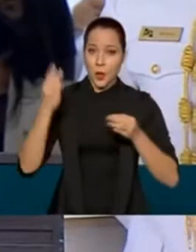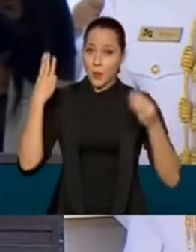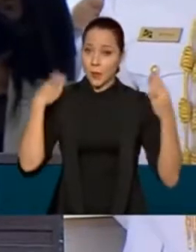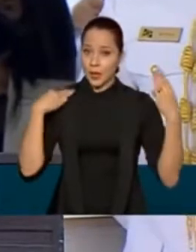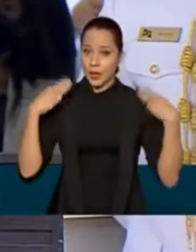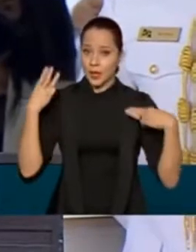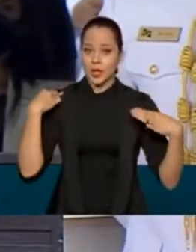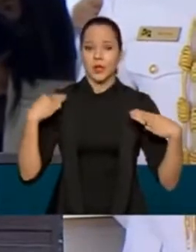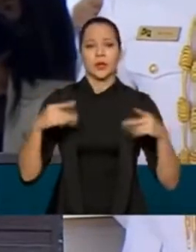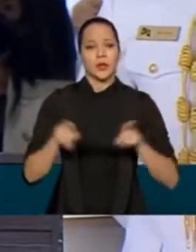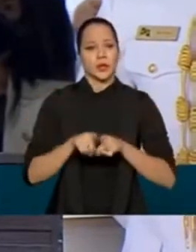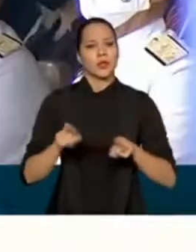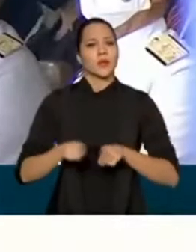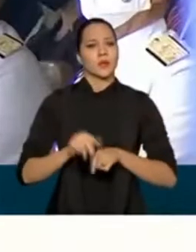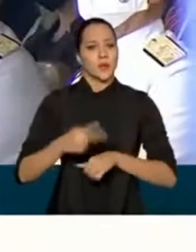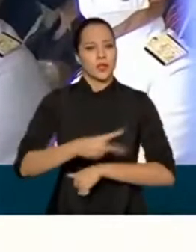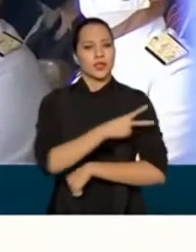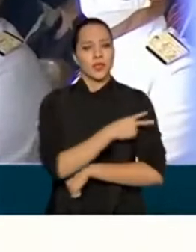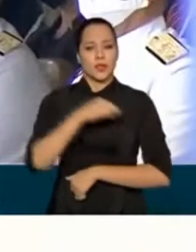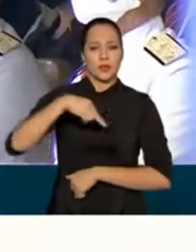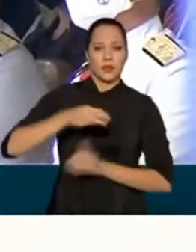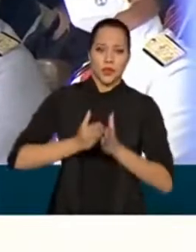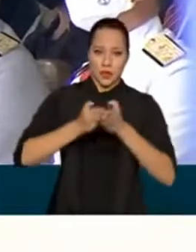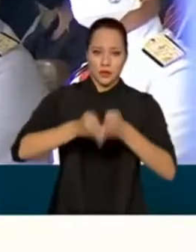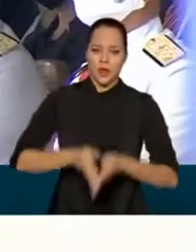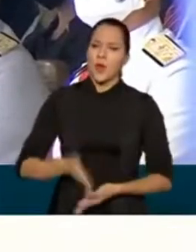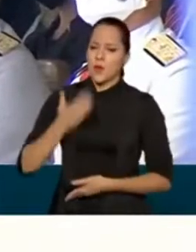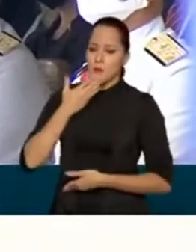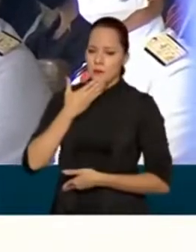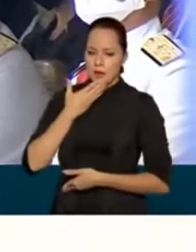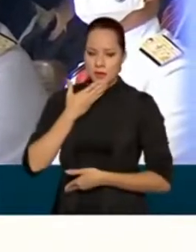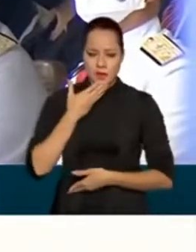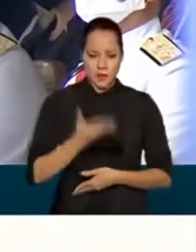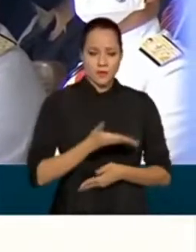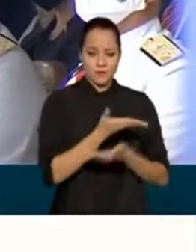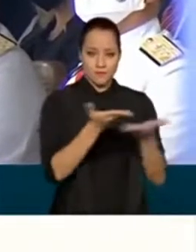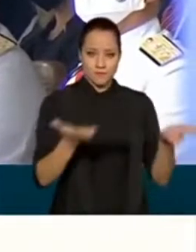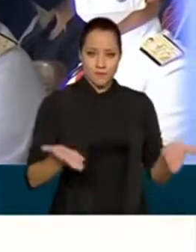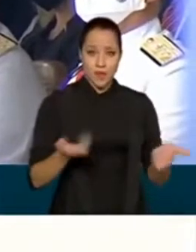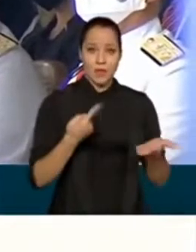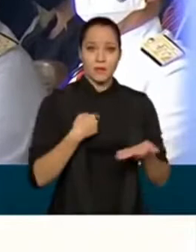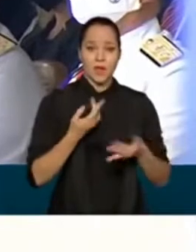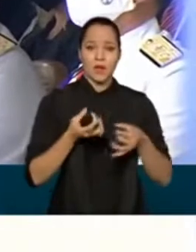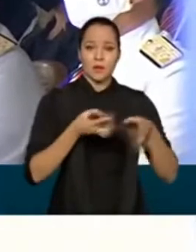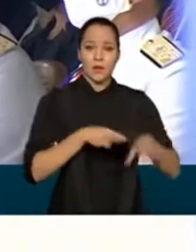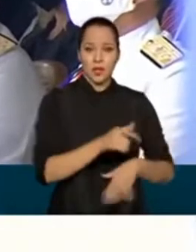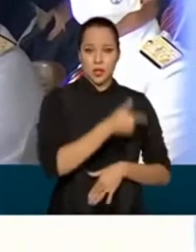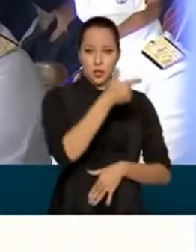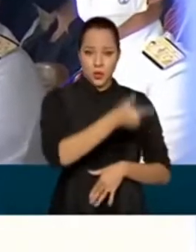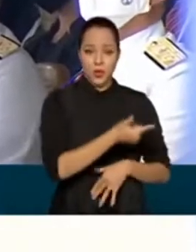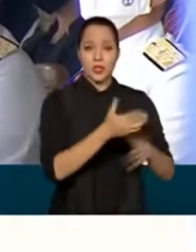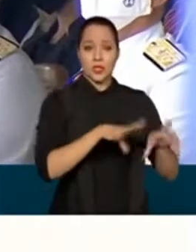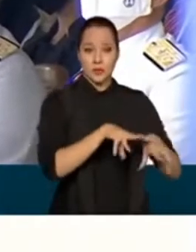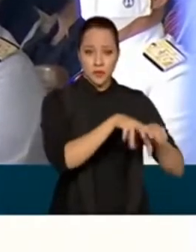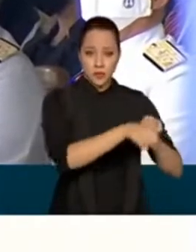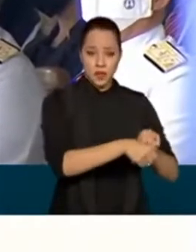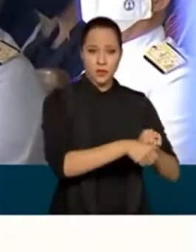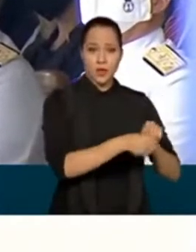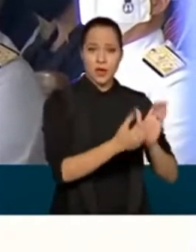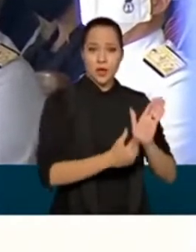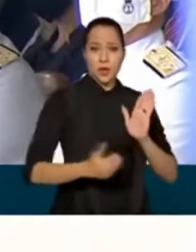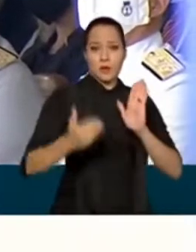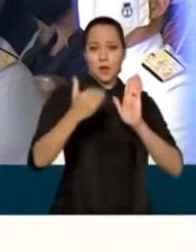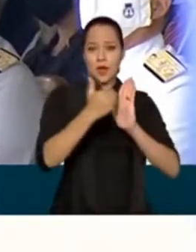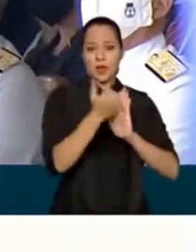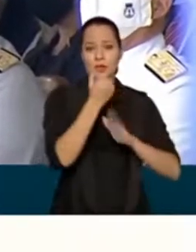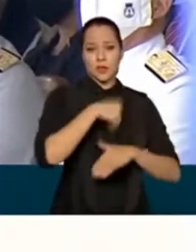dileto chefe naval, peço permissão a Vossa Excelência para deixar o posto 2 dessa formatura, ultrapassando